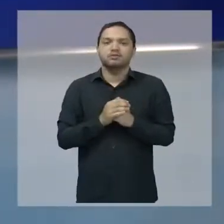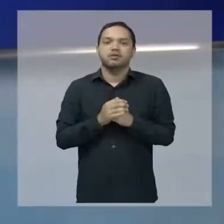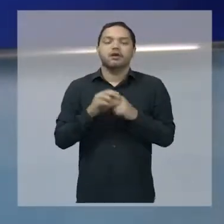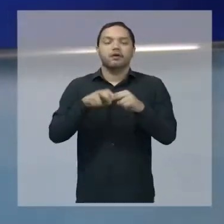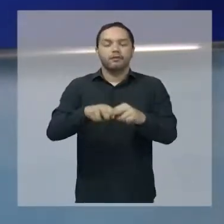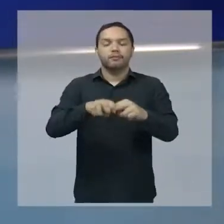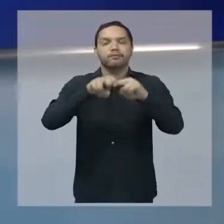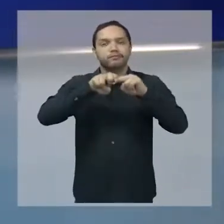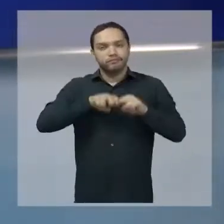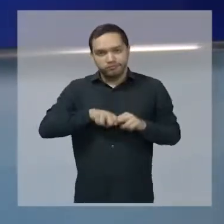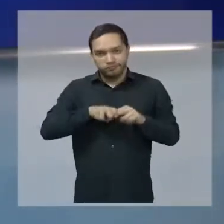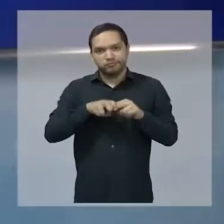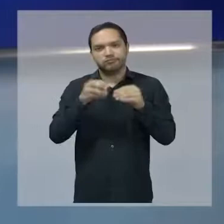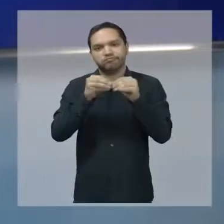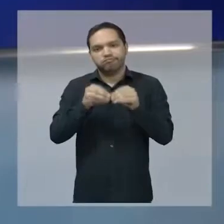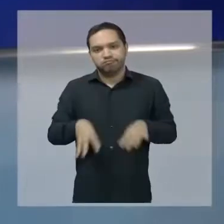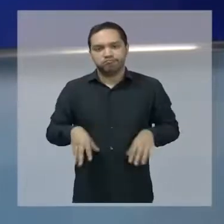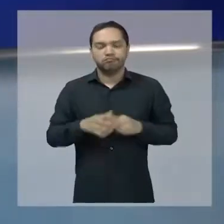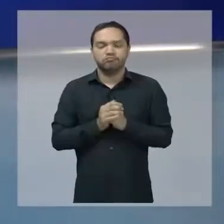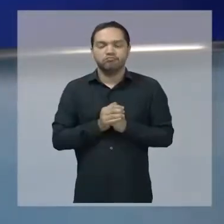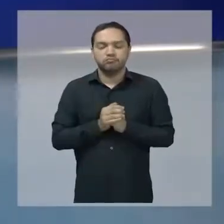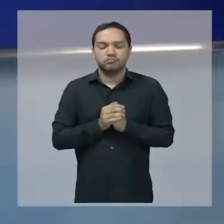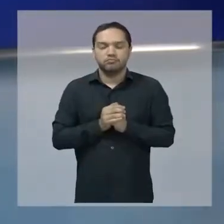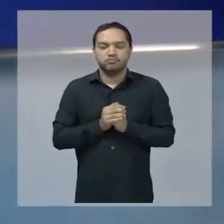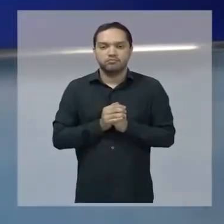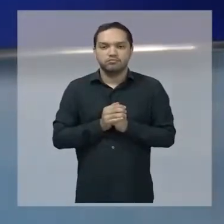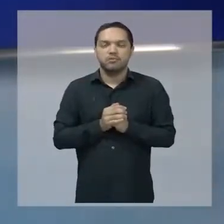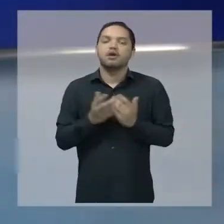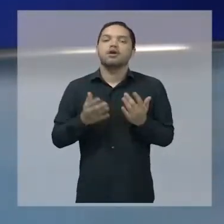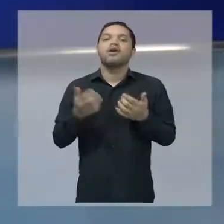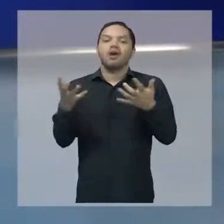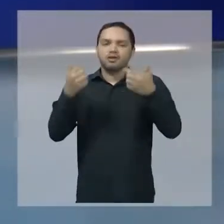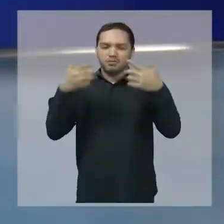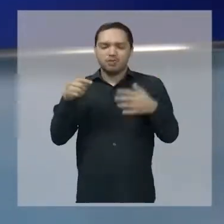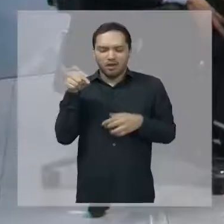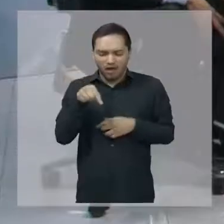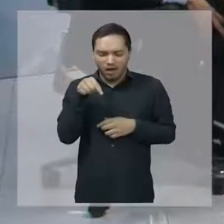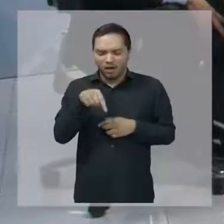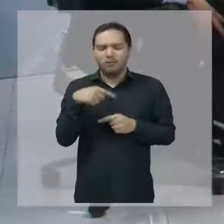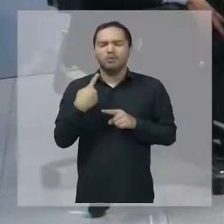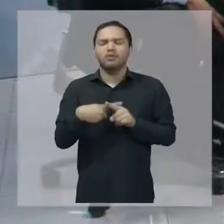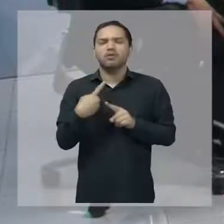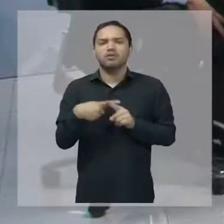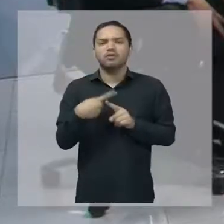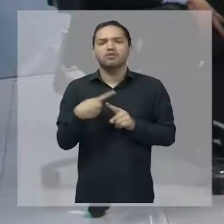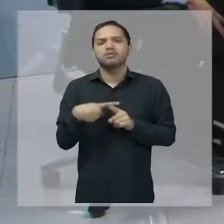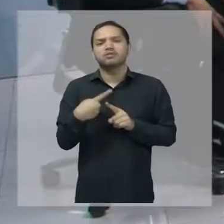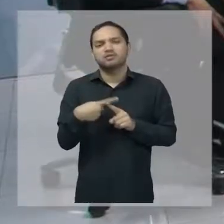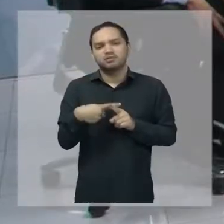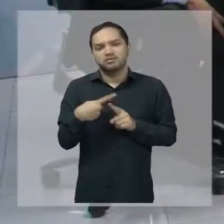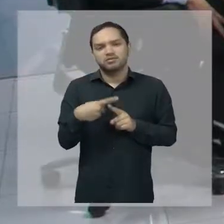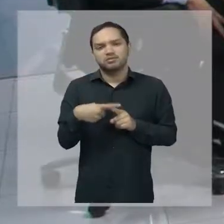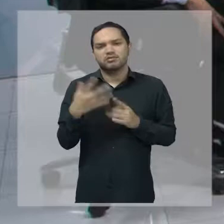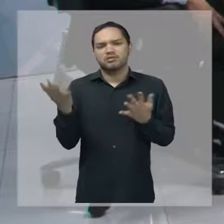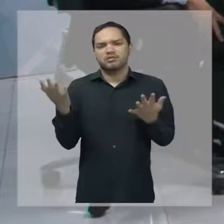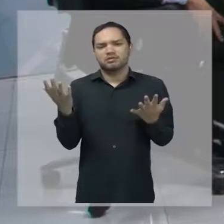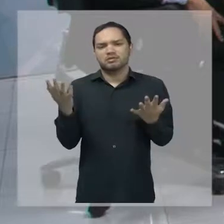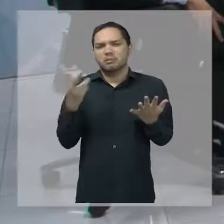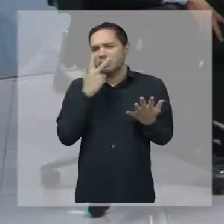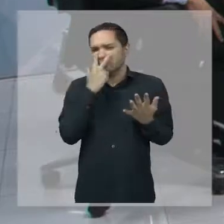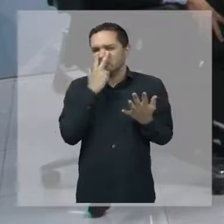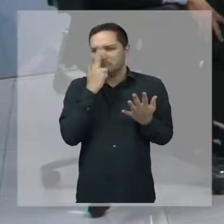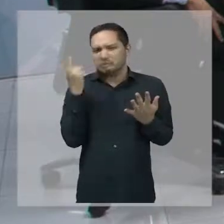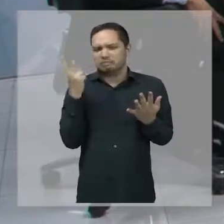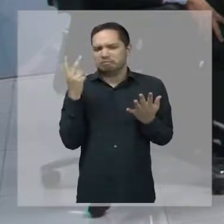pesado, segundo consta, também para isso. Eu queria colocar, então, essa situação porque é um tanto quanto